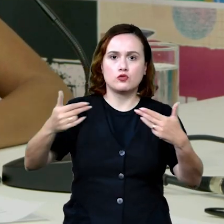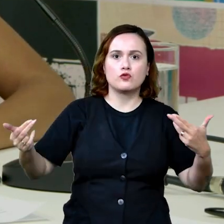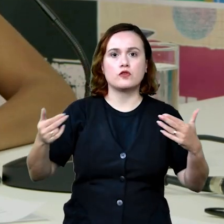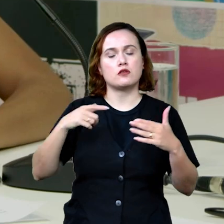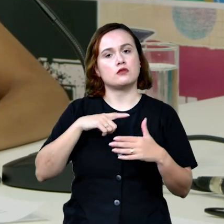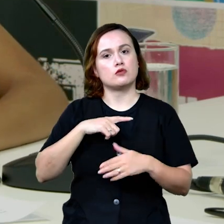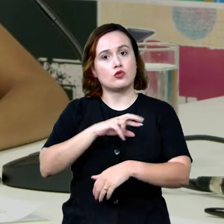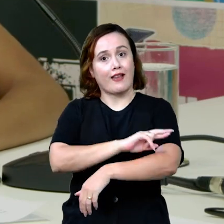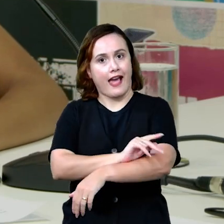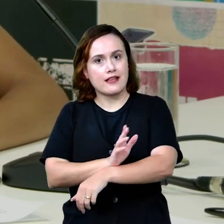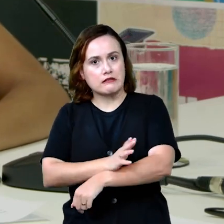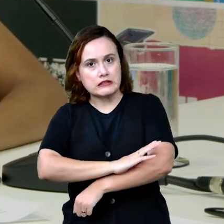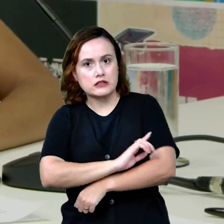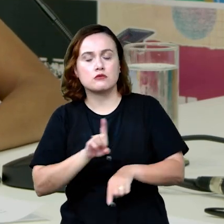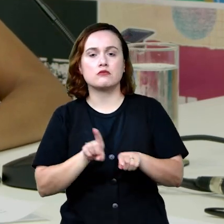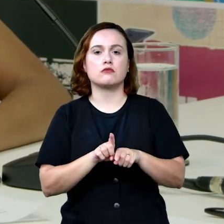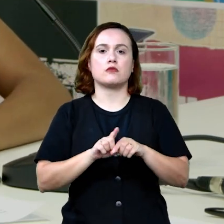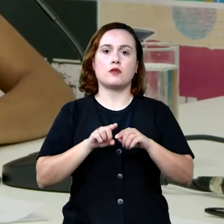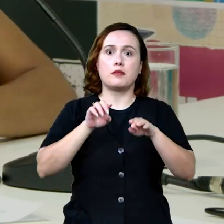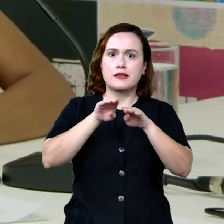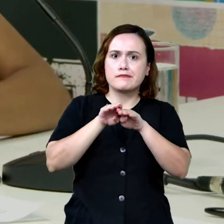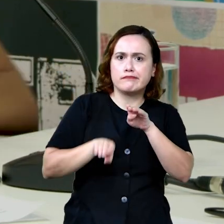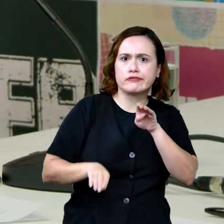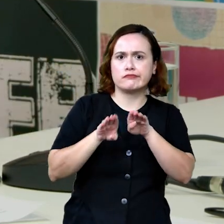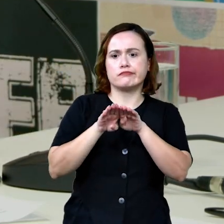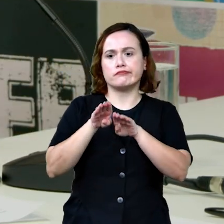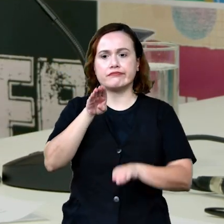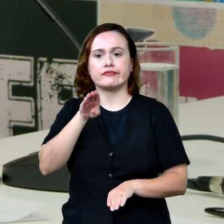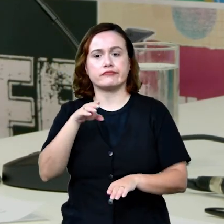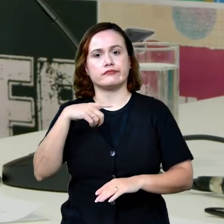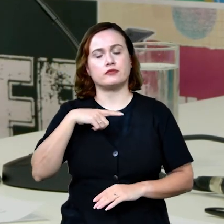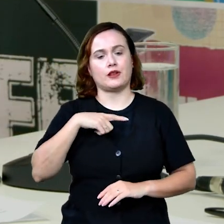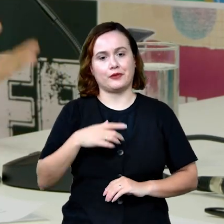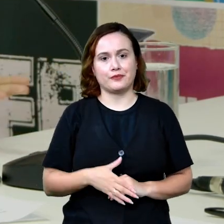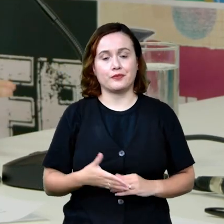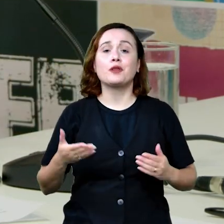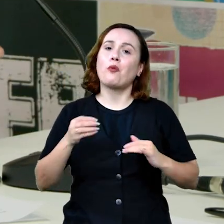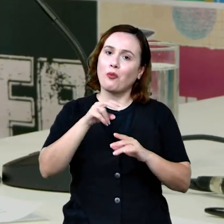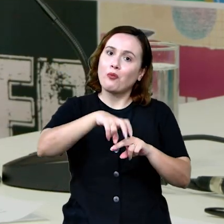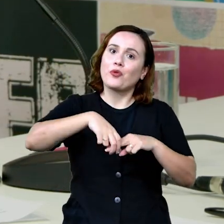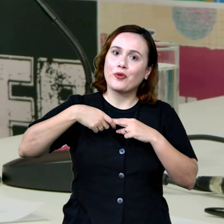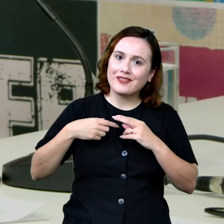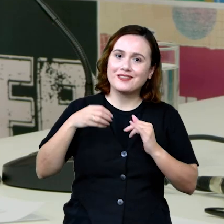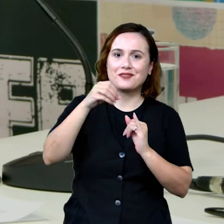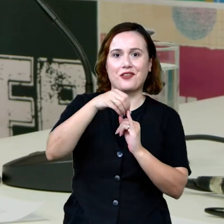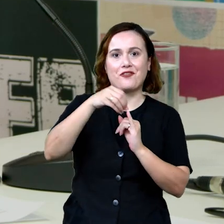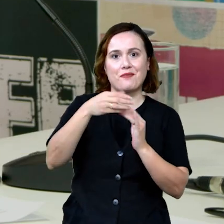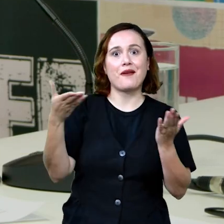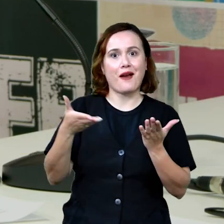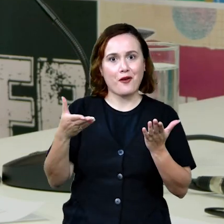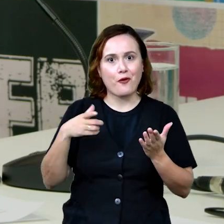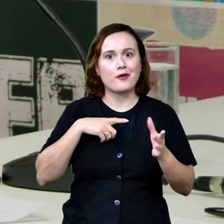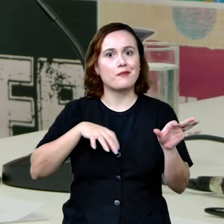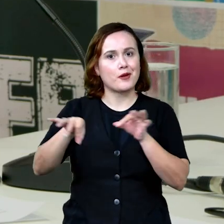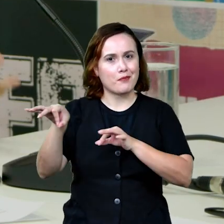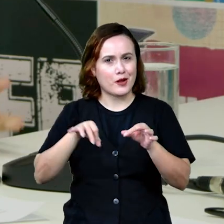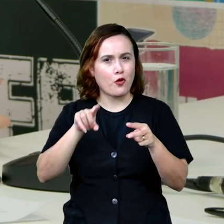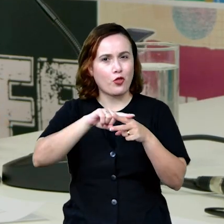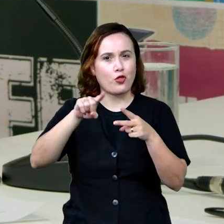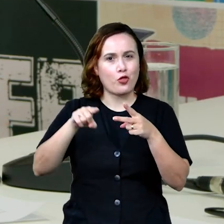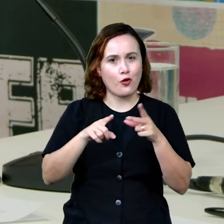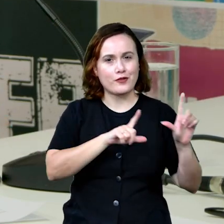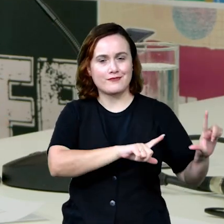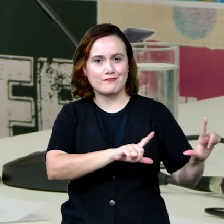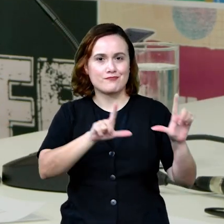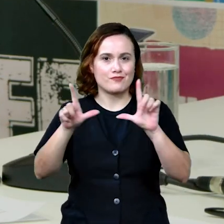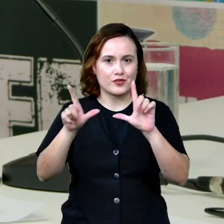nisso, o Estação IFB preparou 2 episódios especiais em celebração ao mês de consciência negra. No episódio de